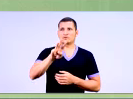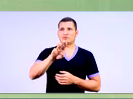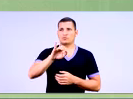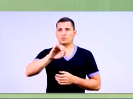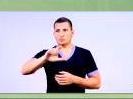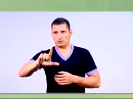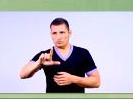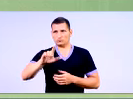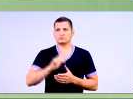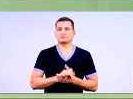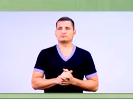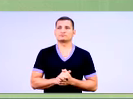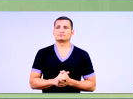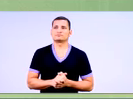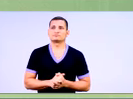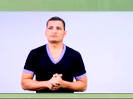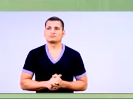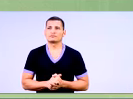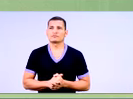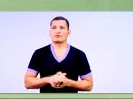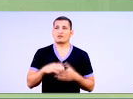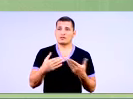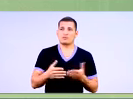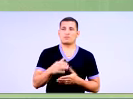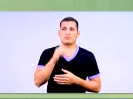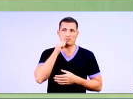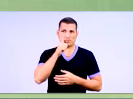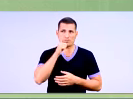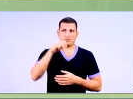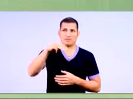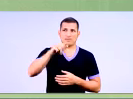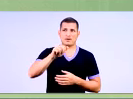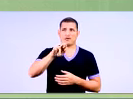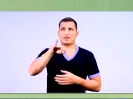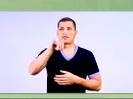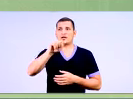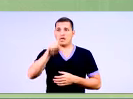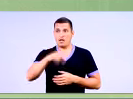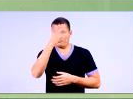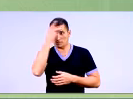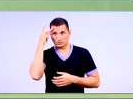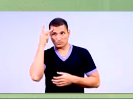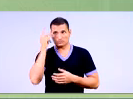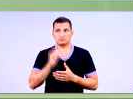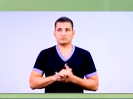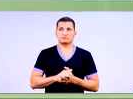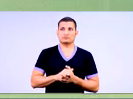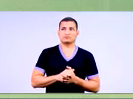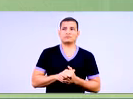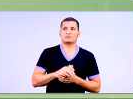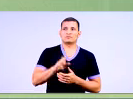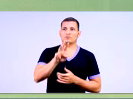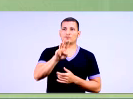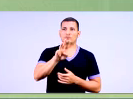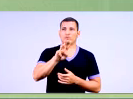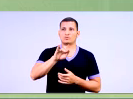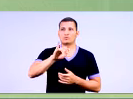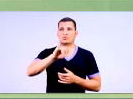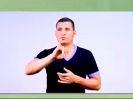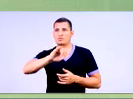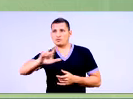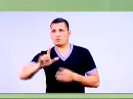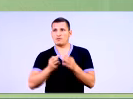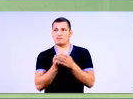film next week. Então, Maria é o sujeito. Verá, will see. O auxiliar aparece